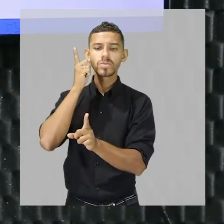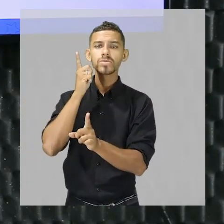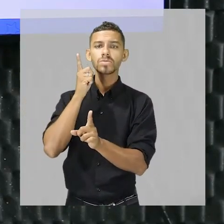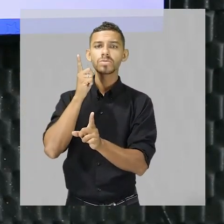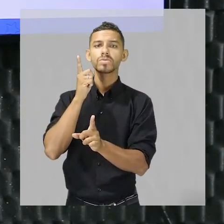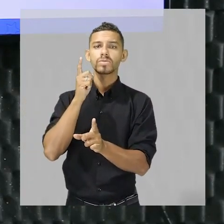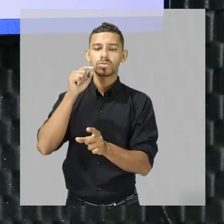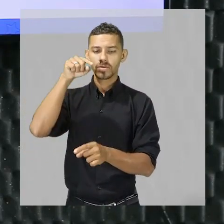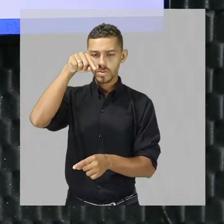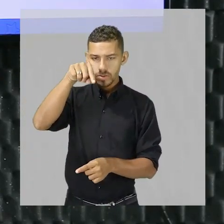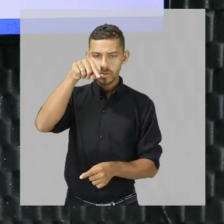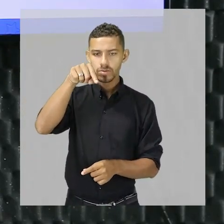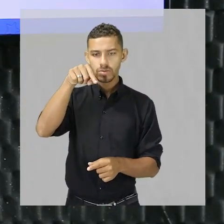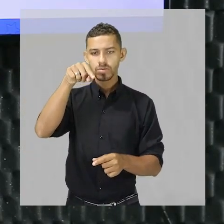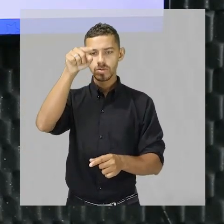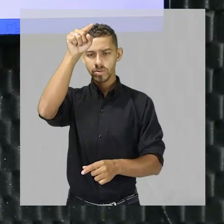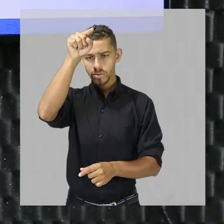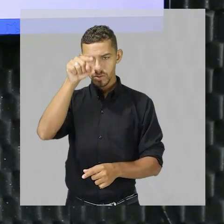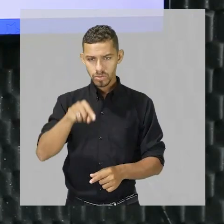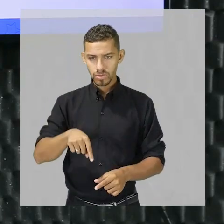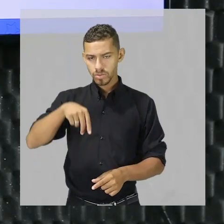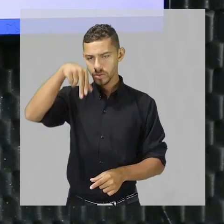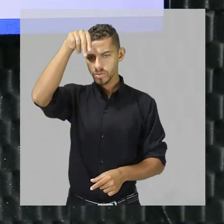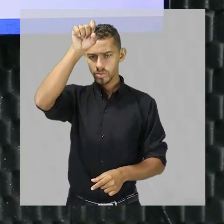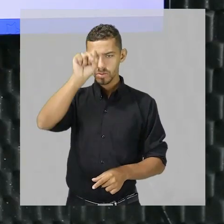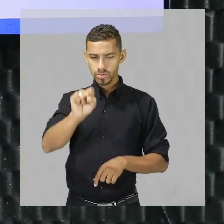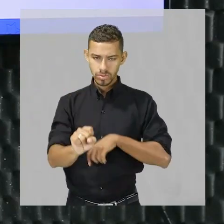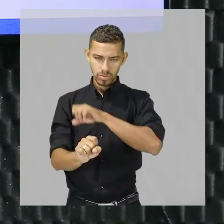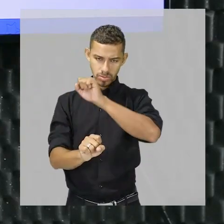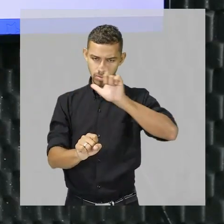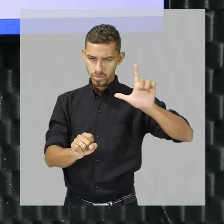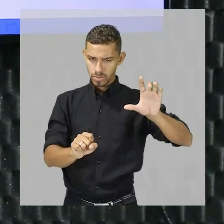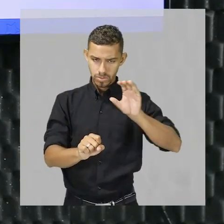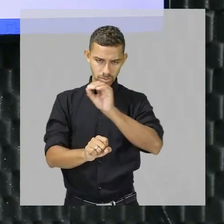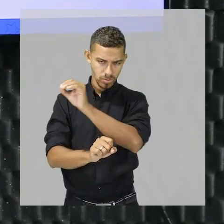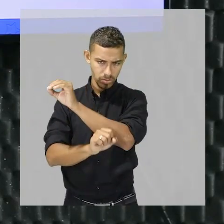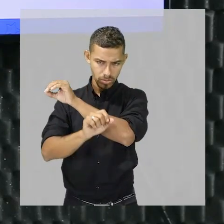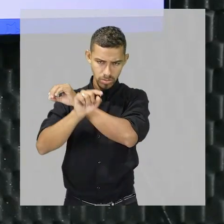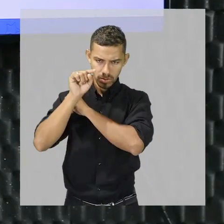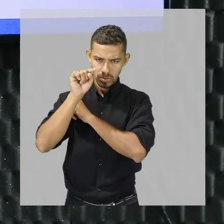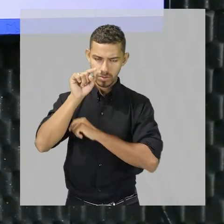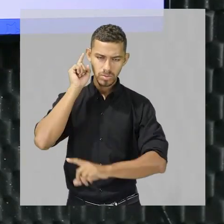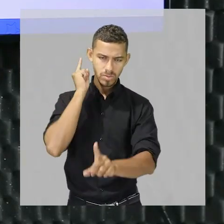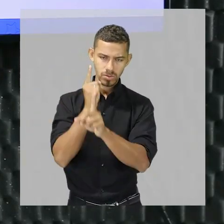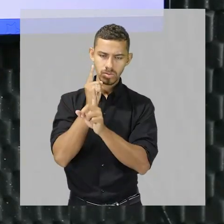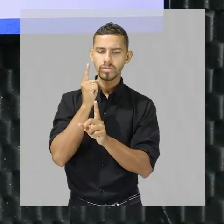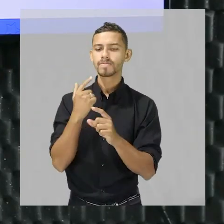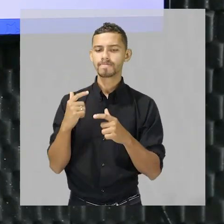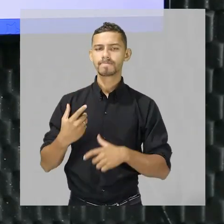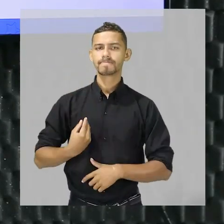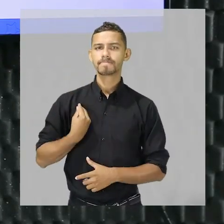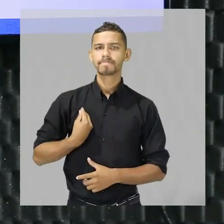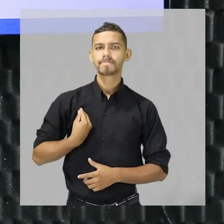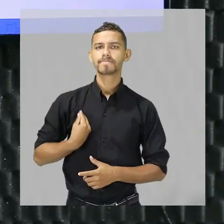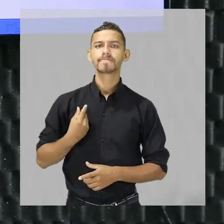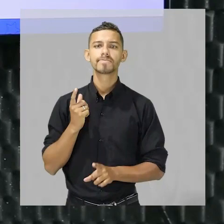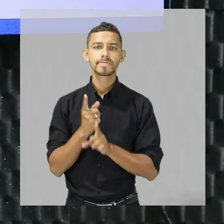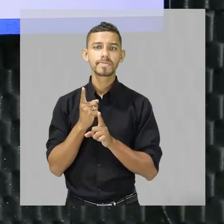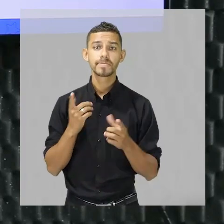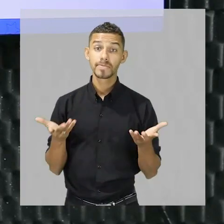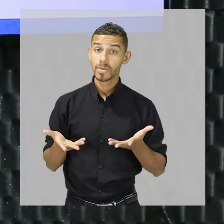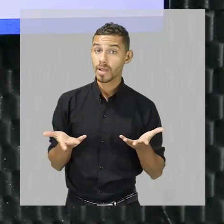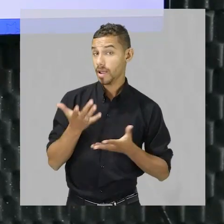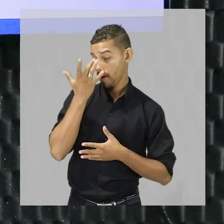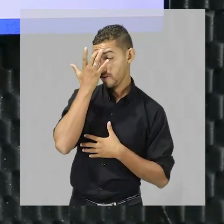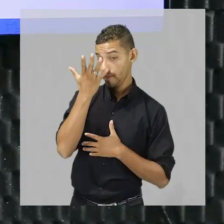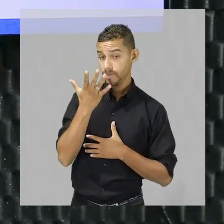conseguimos encontrar qualquer ponto do nosso planeta, nós conseguimos encontrar uma posição relativa a esse local. Belezinha? Então, galera, agora